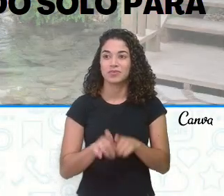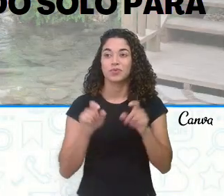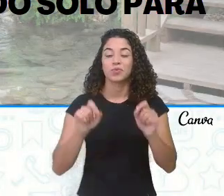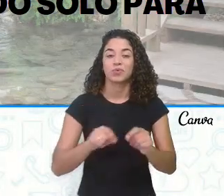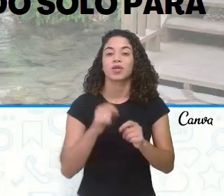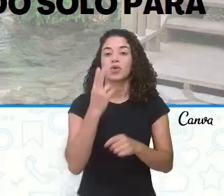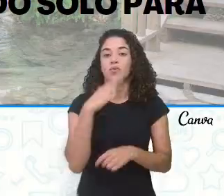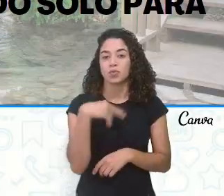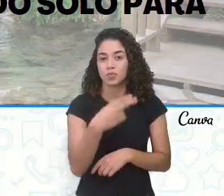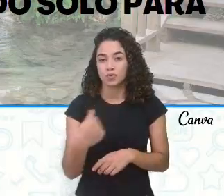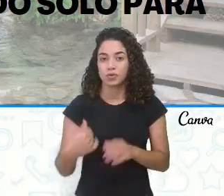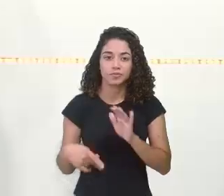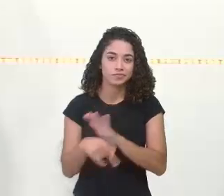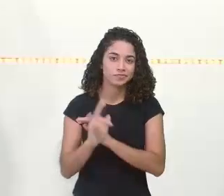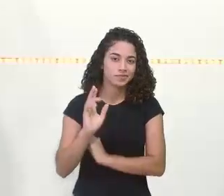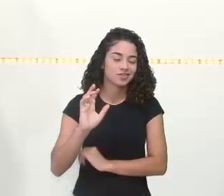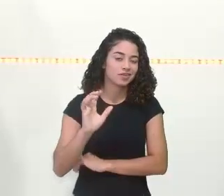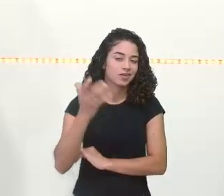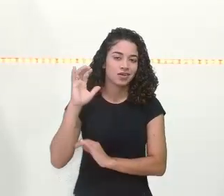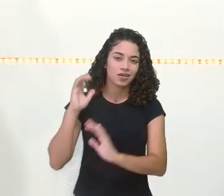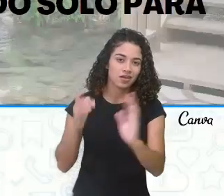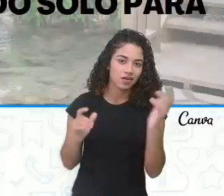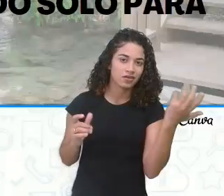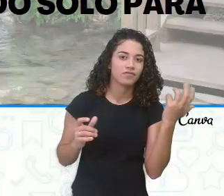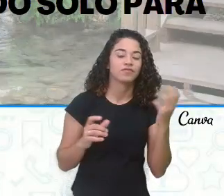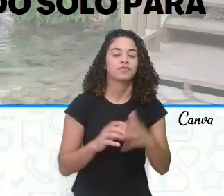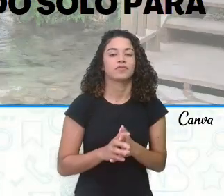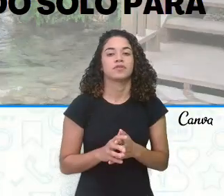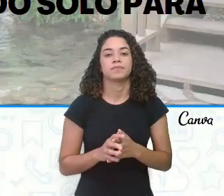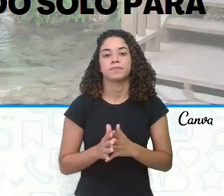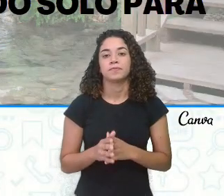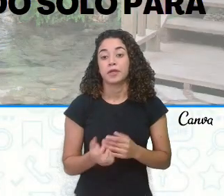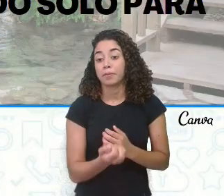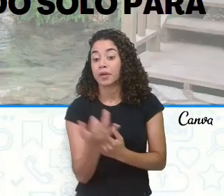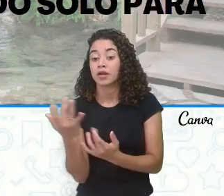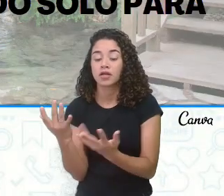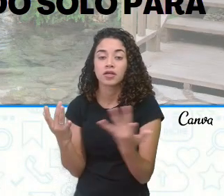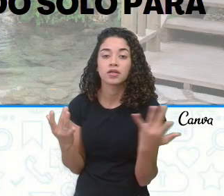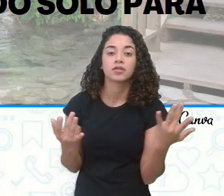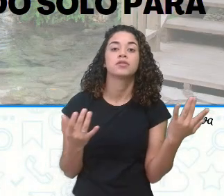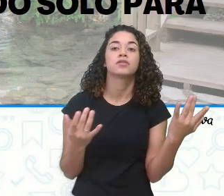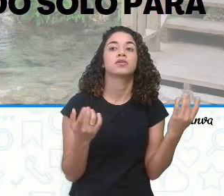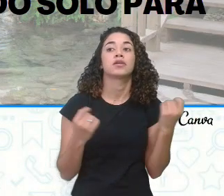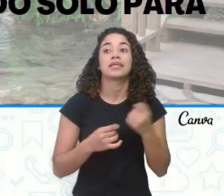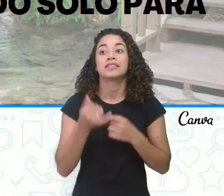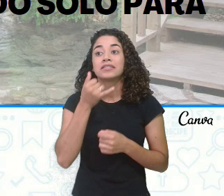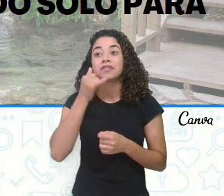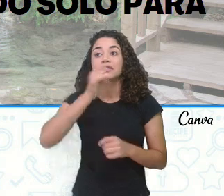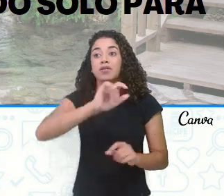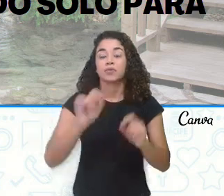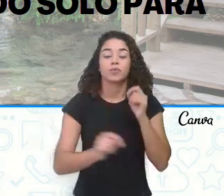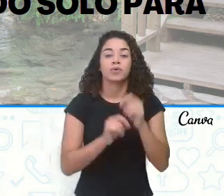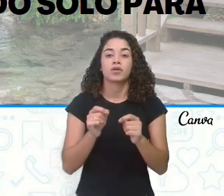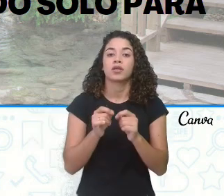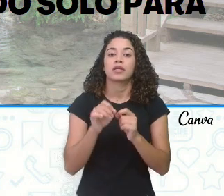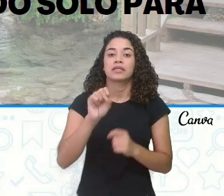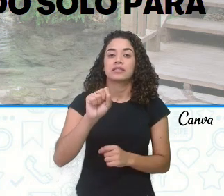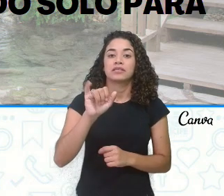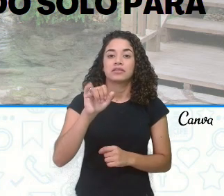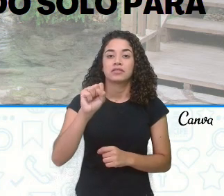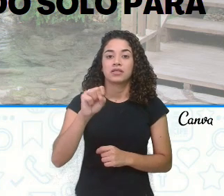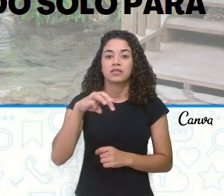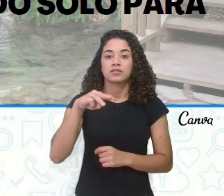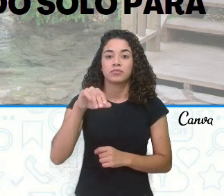nutrientes pelas árvores, arbustos e plantas herbáceas, evitando a retirada excessiva dos sais minerais do solo para o